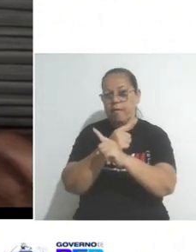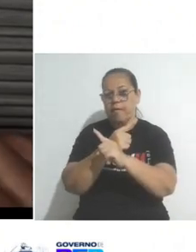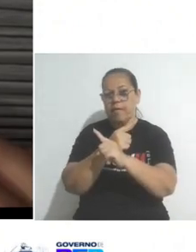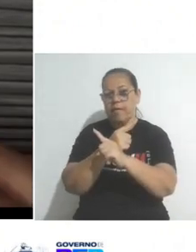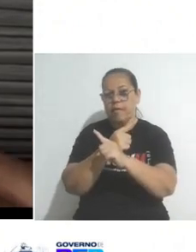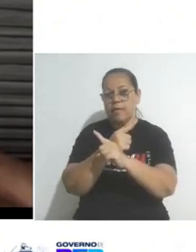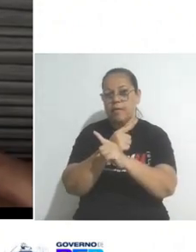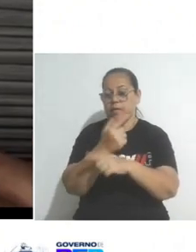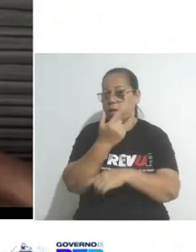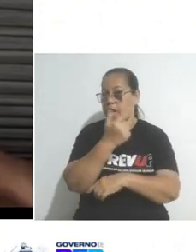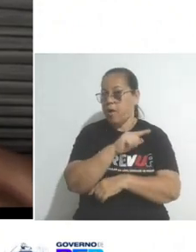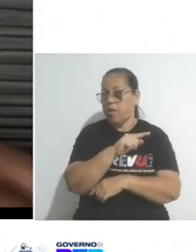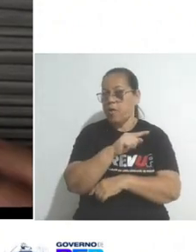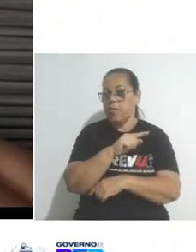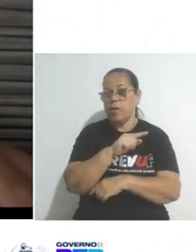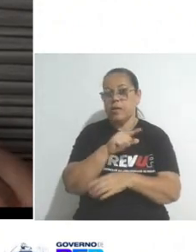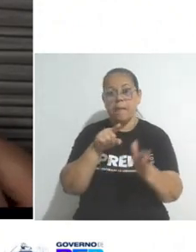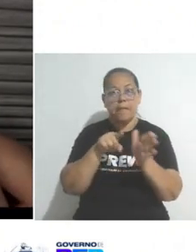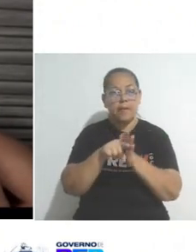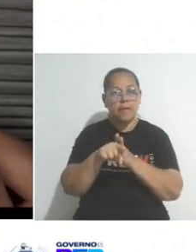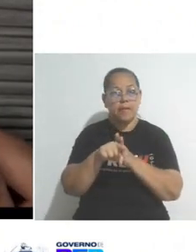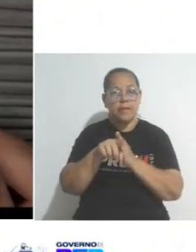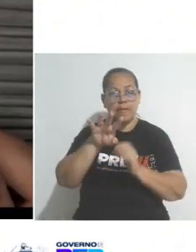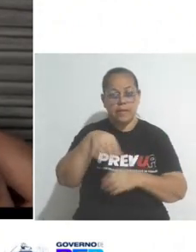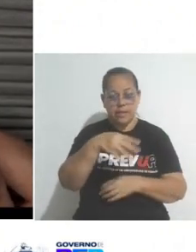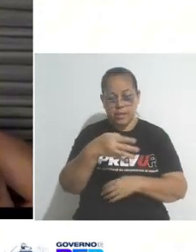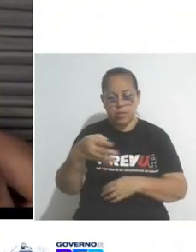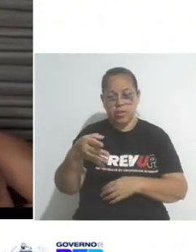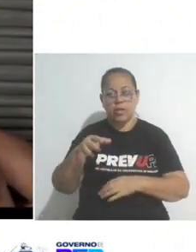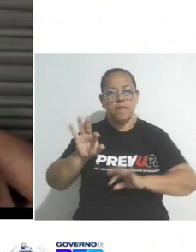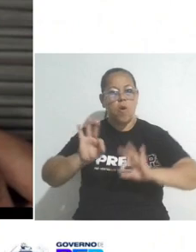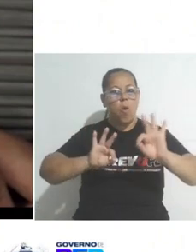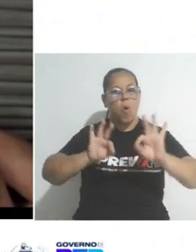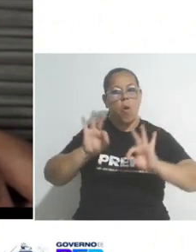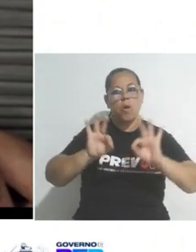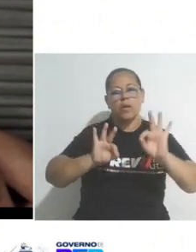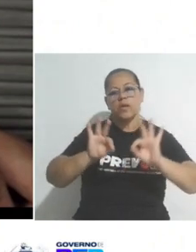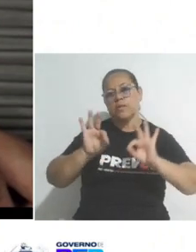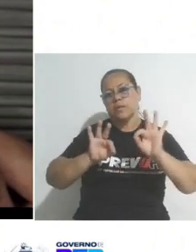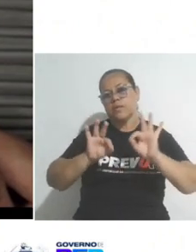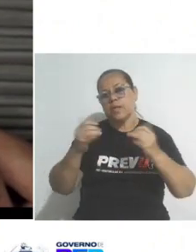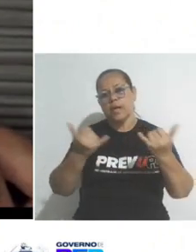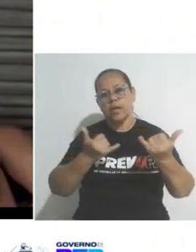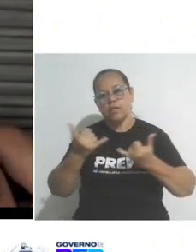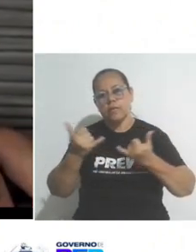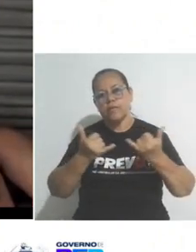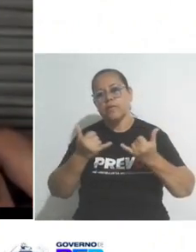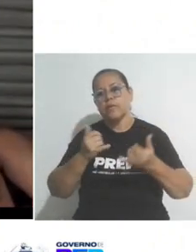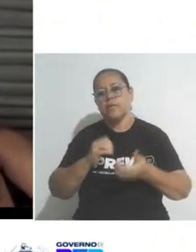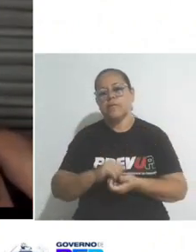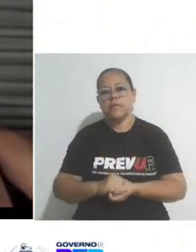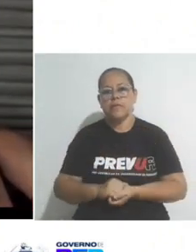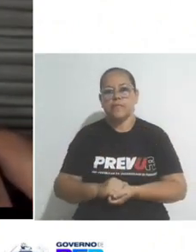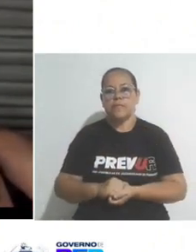de escala a organização dos dados 511 mil